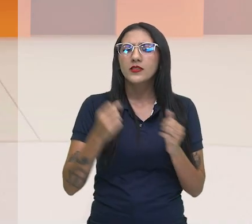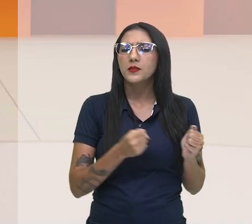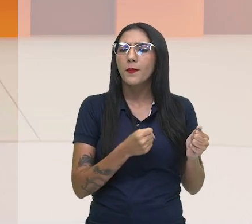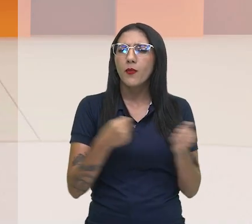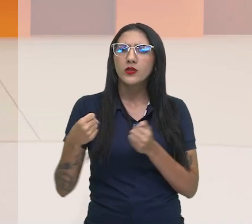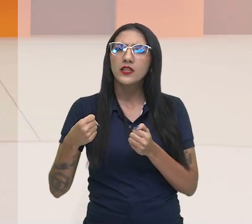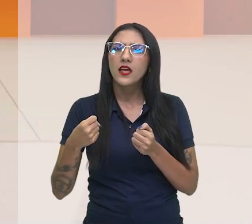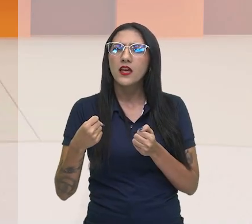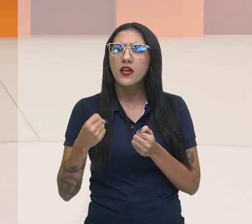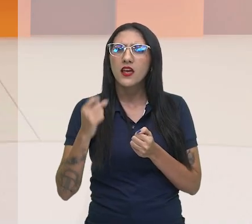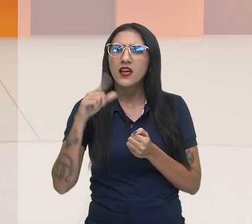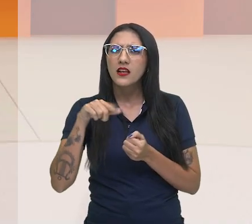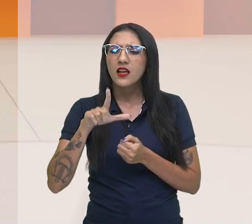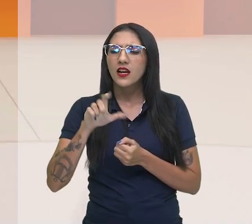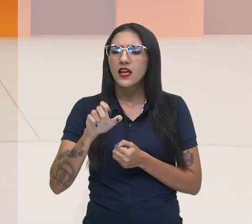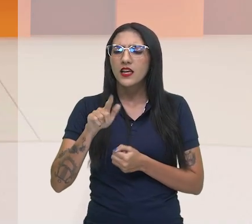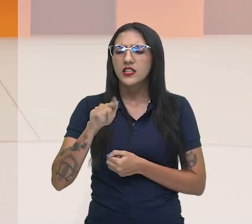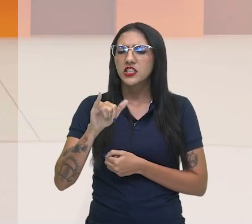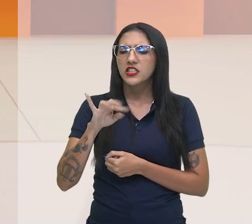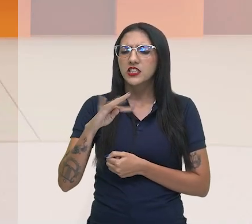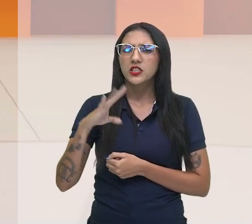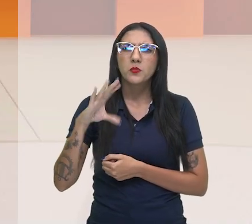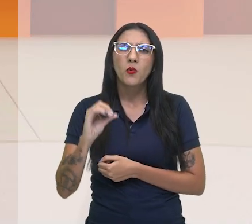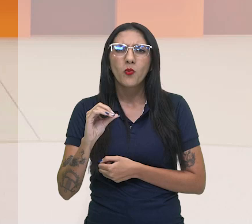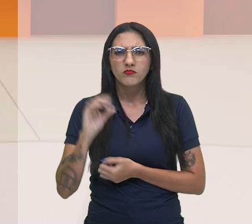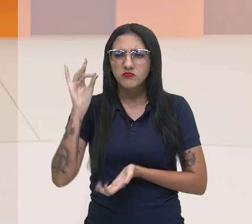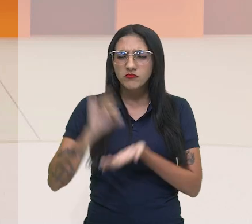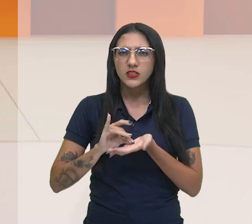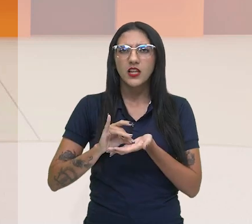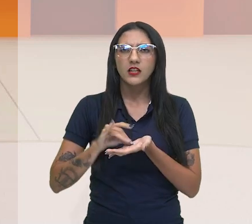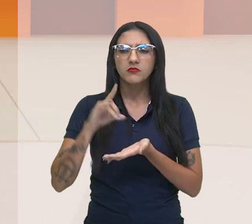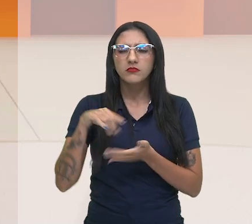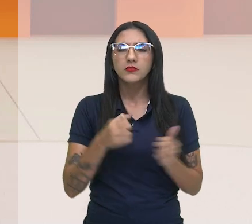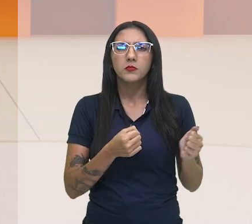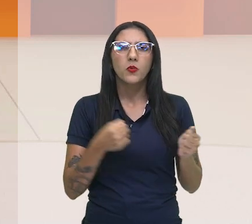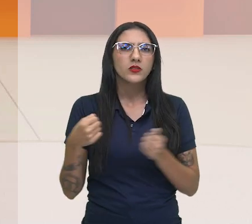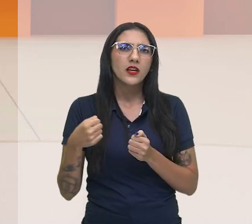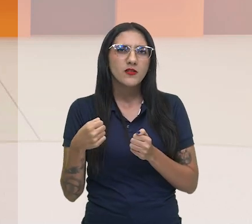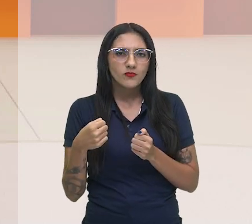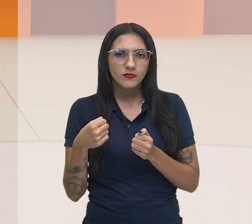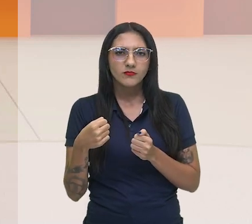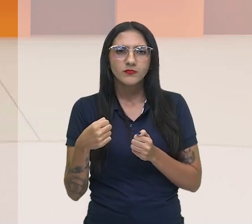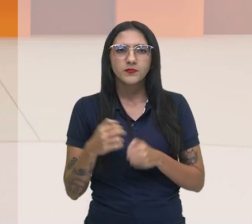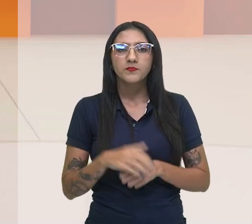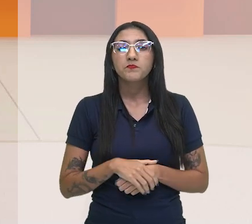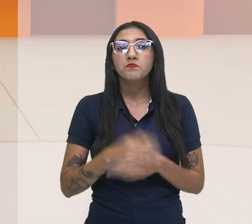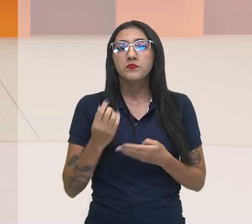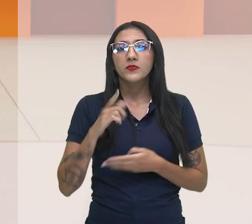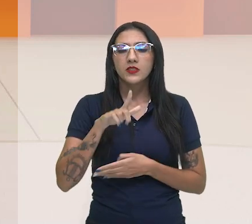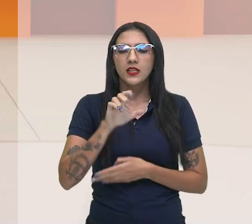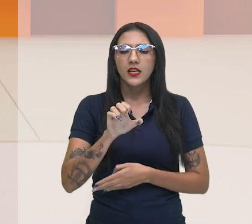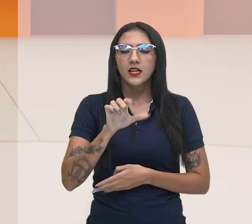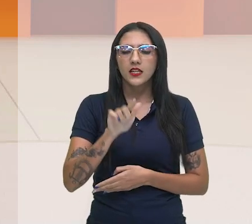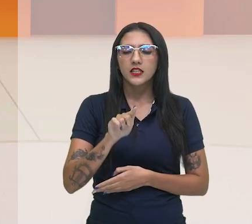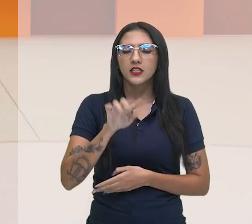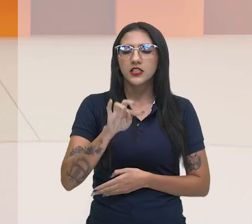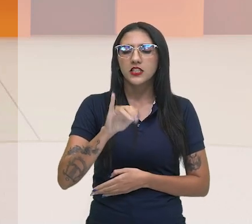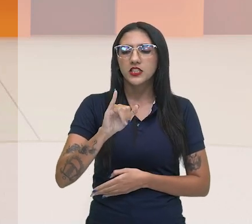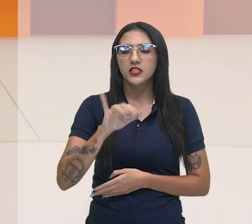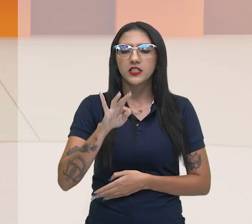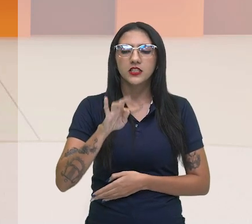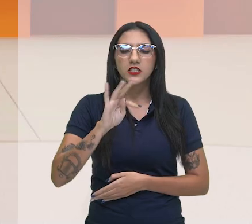torna legítimo? Quem é que dá legitimidade para esse poder? Né? A legitimidade, ela é o